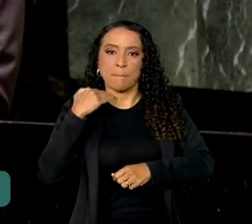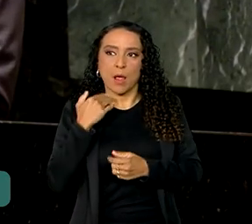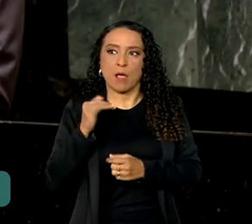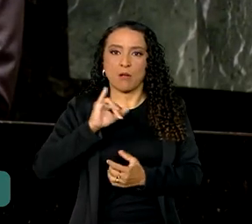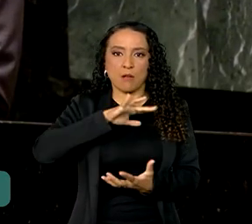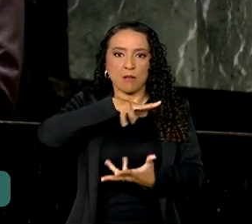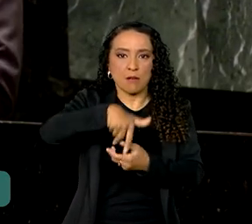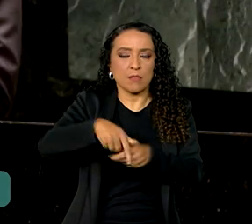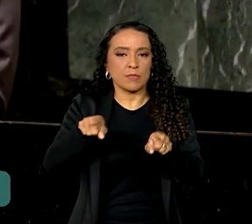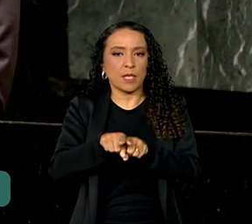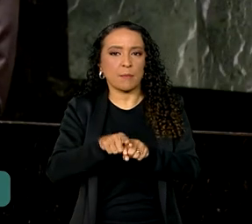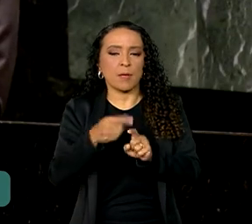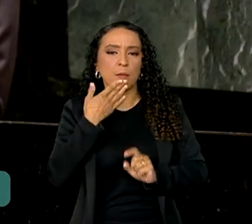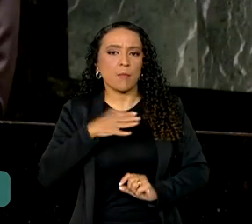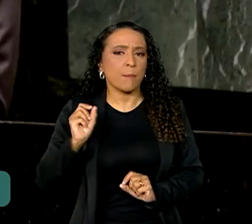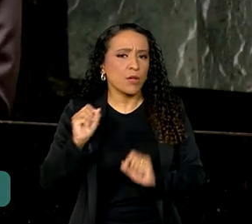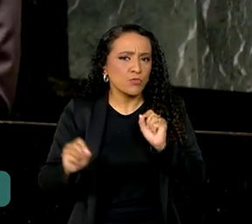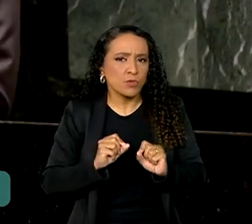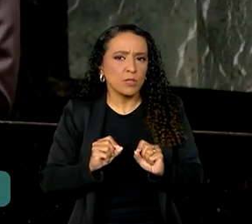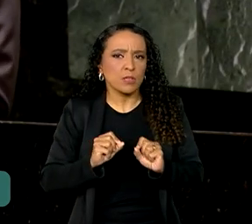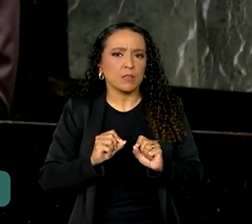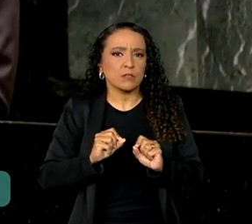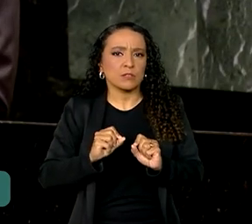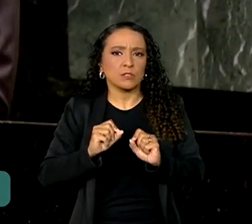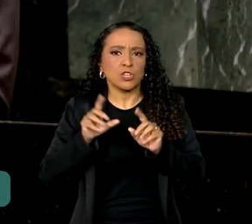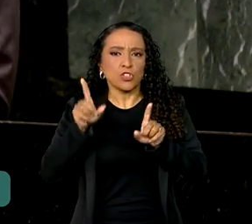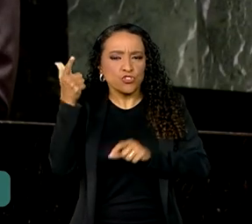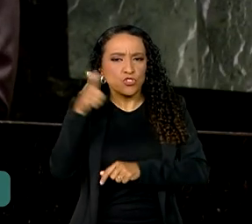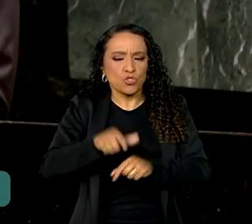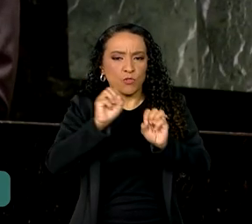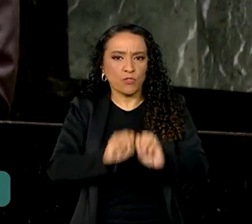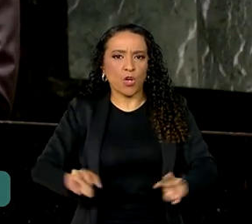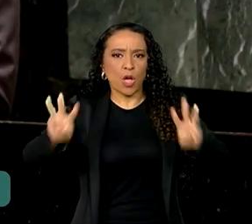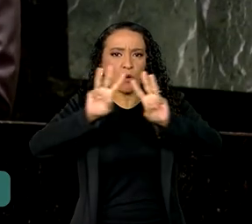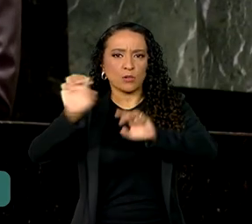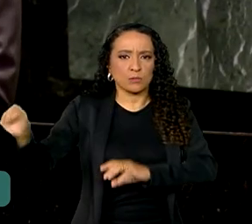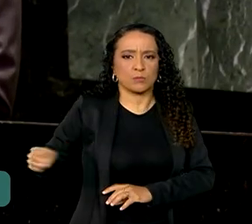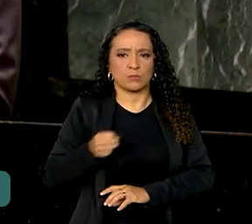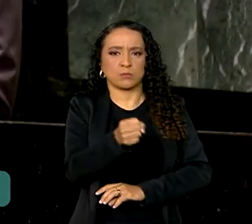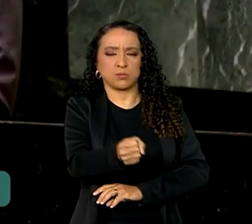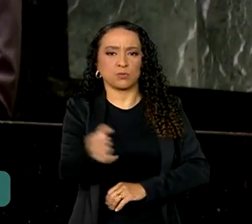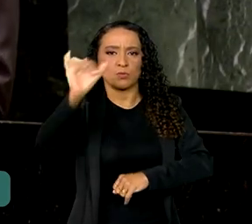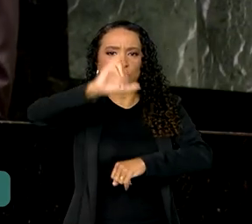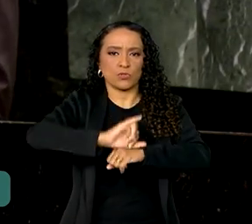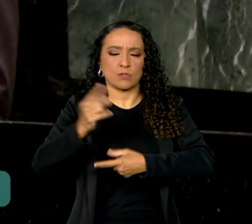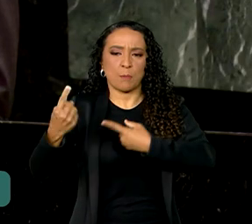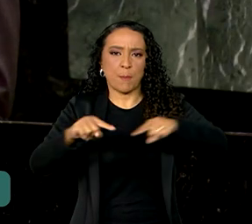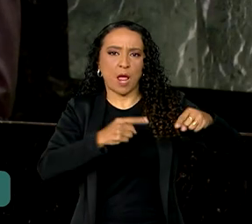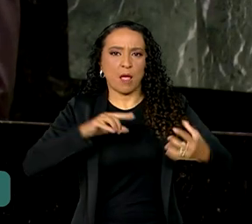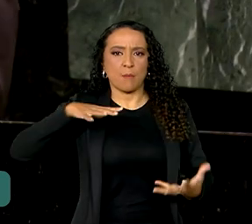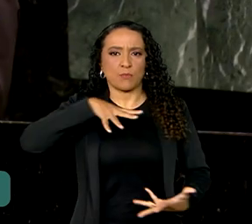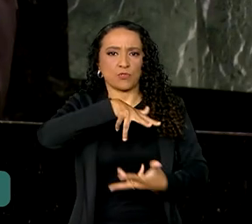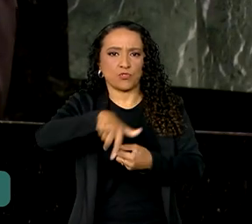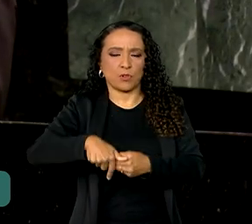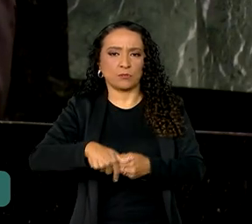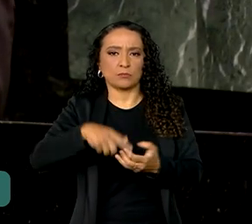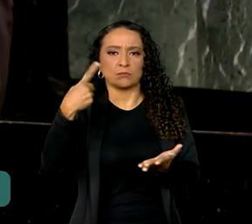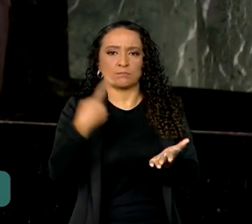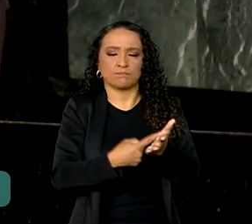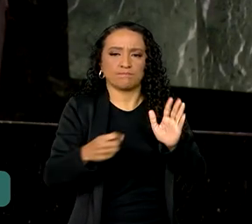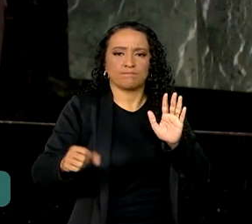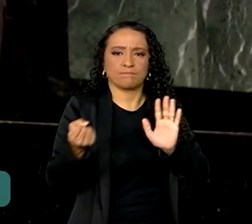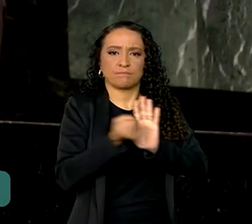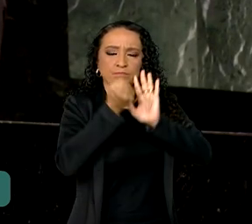internacionais promete recolocar a ONU no centro do debate econômico mundial. O Pacto